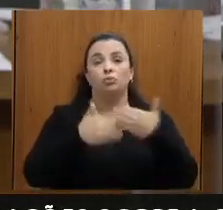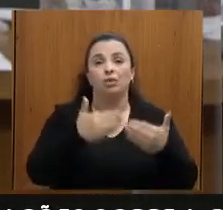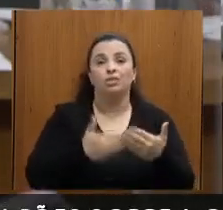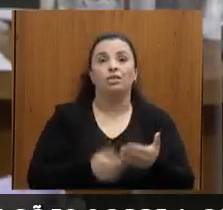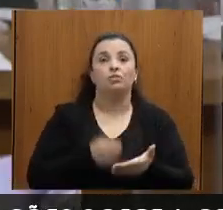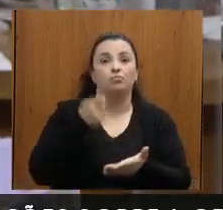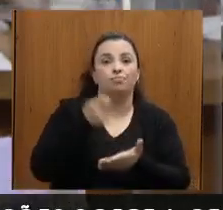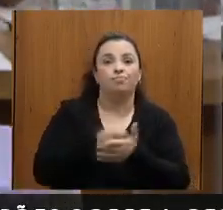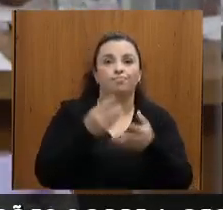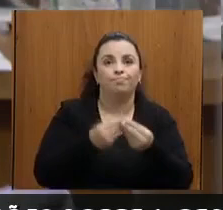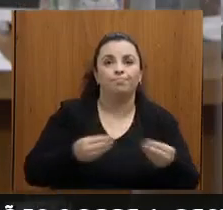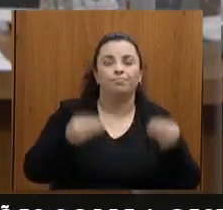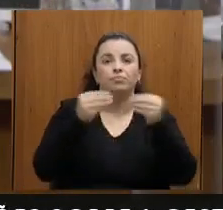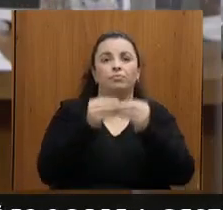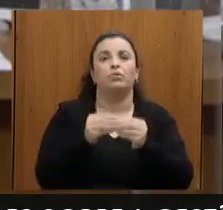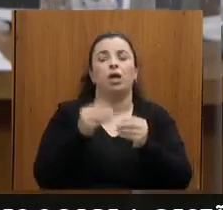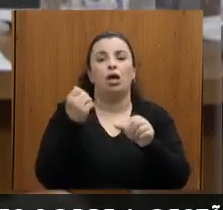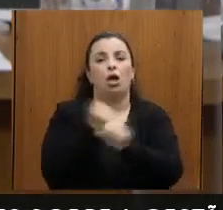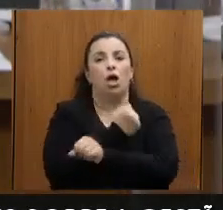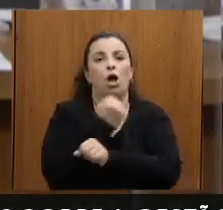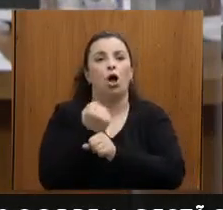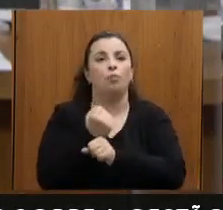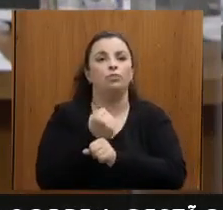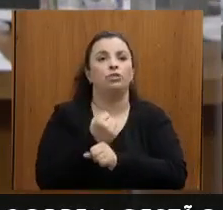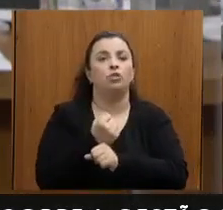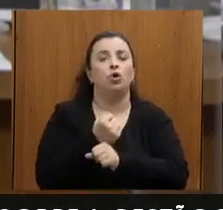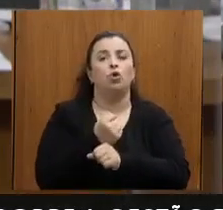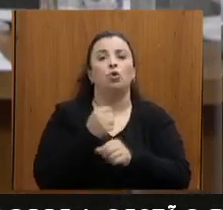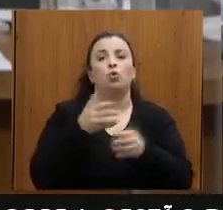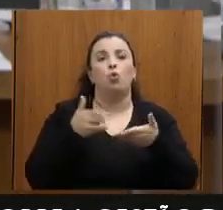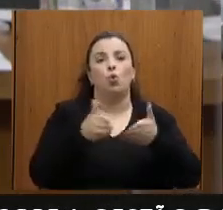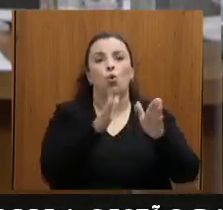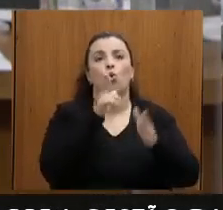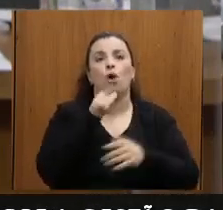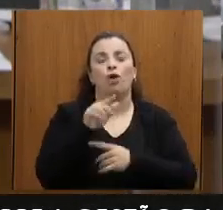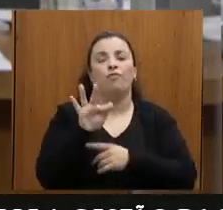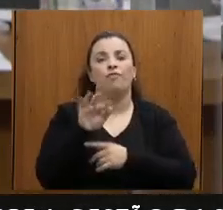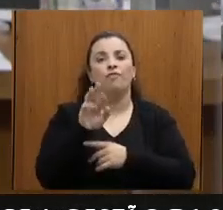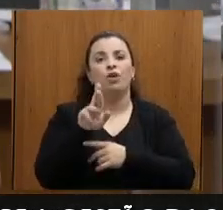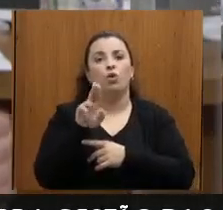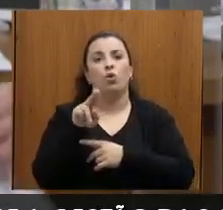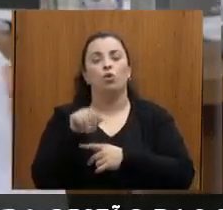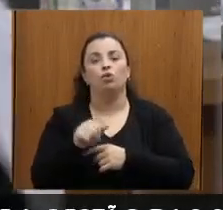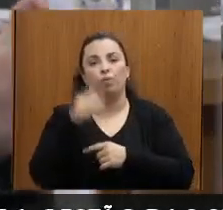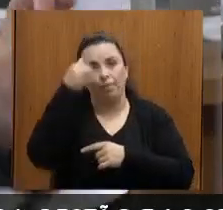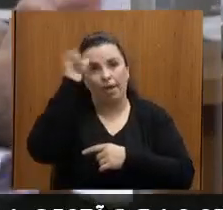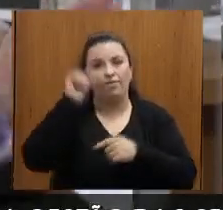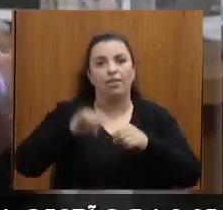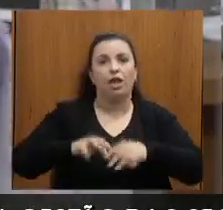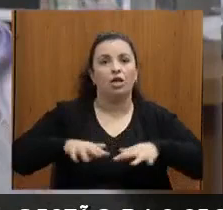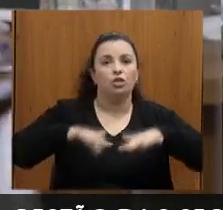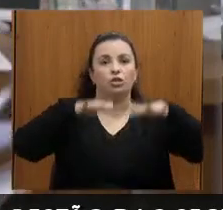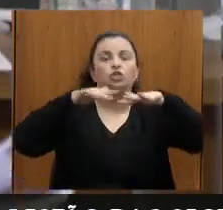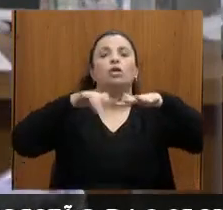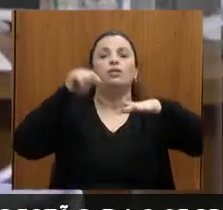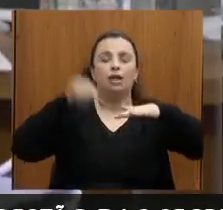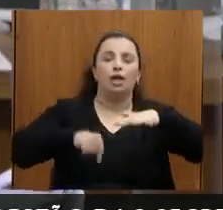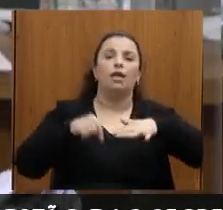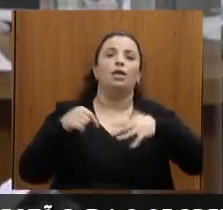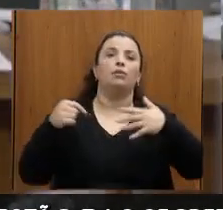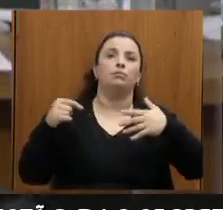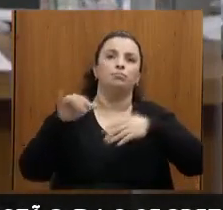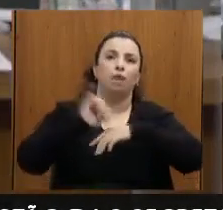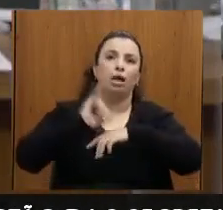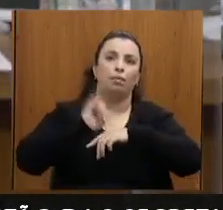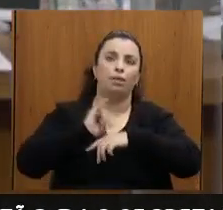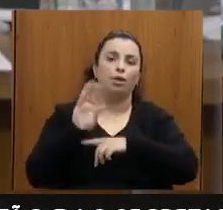desapropriação para a realização das obras de contenção do Corrego Ferrugem e para a contenção de enchentes aqui na região metropolitana de Belo Horizonte. Pode passar, por